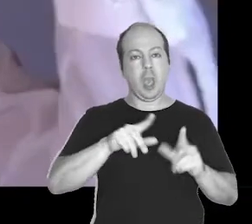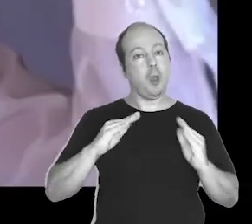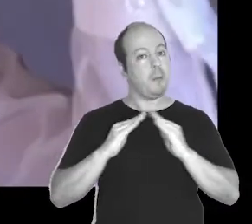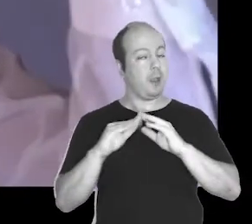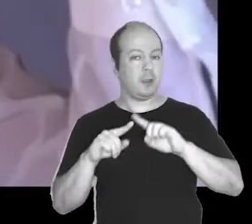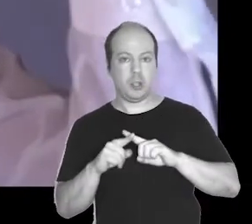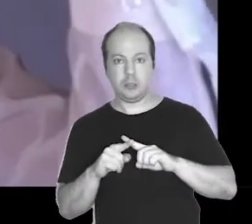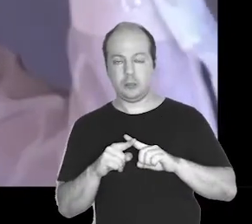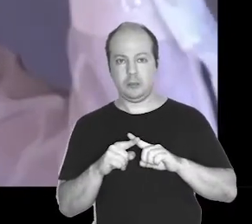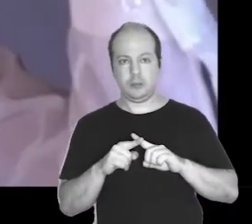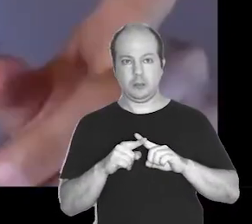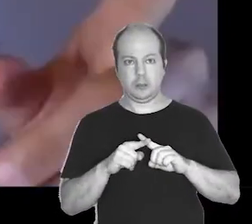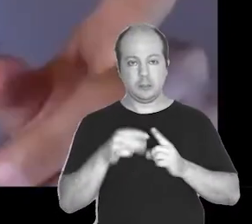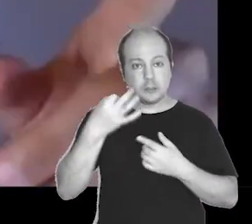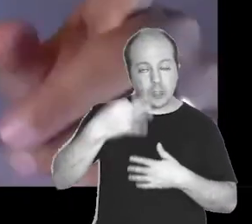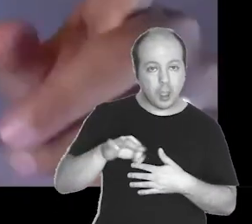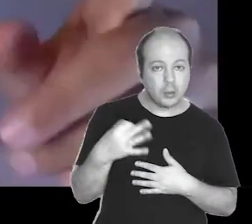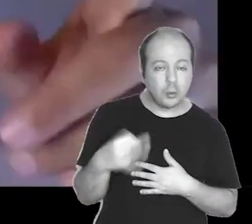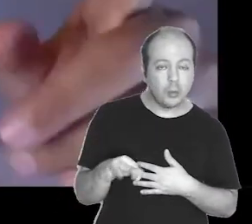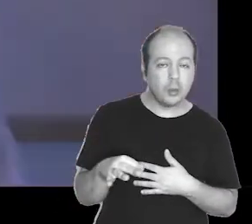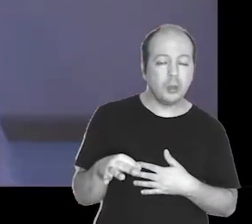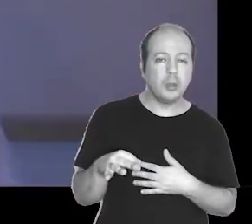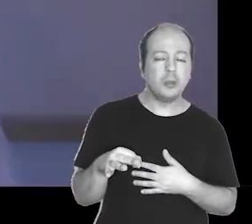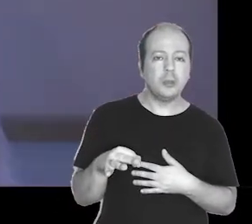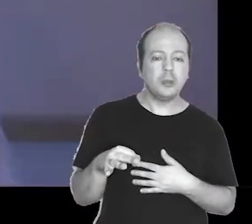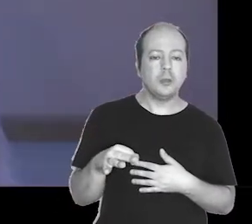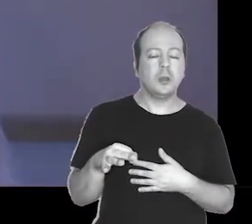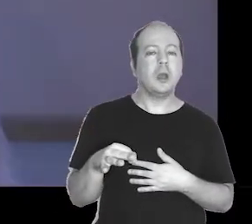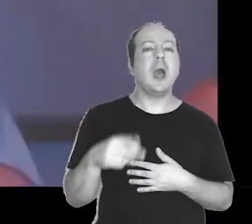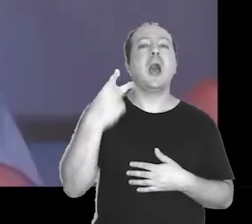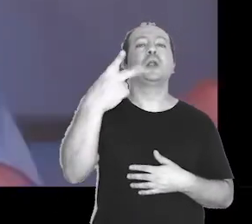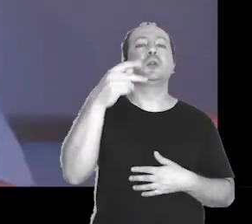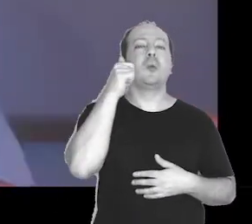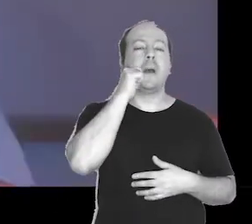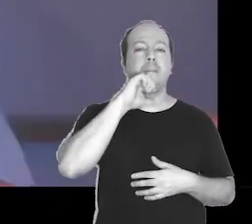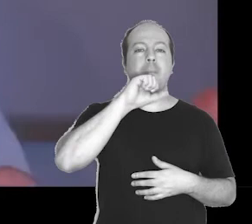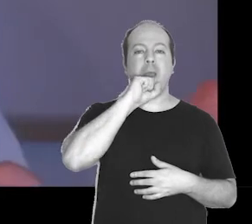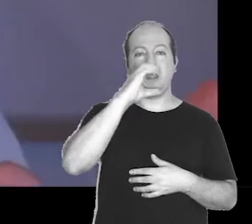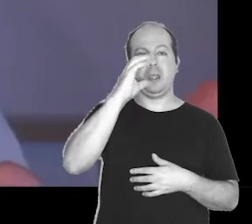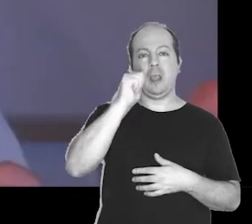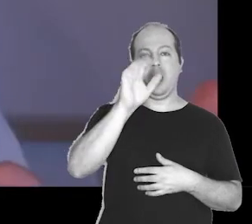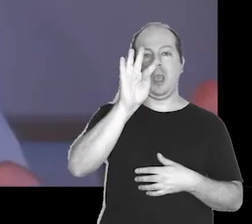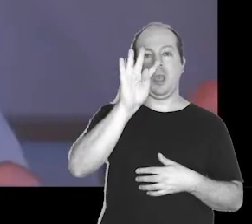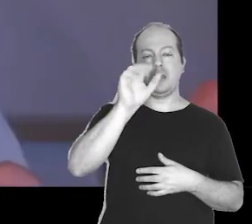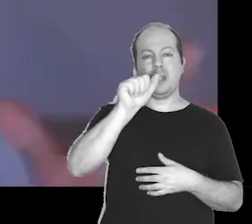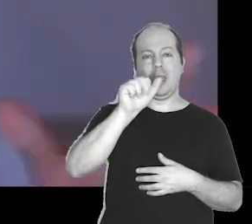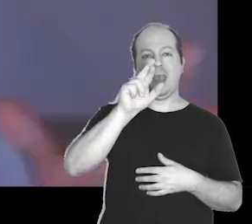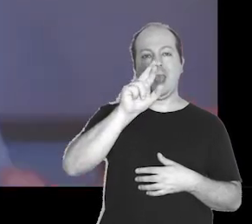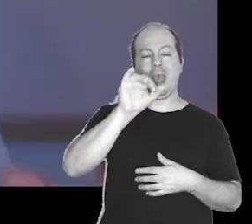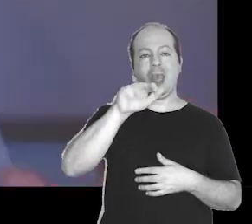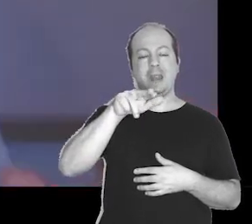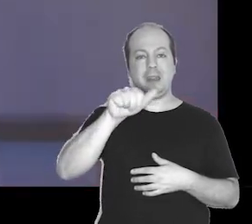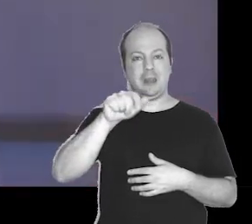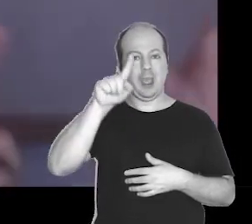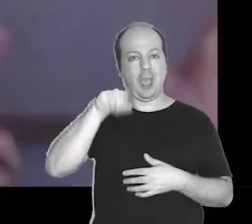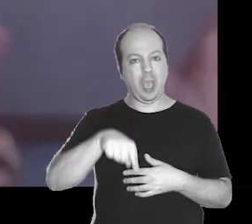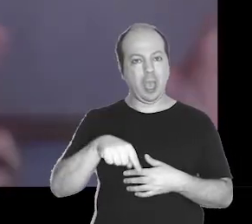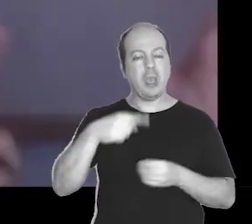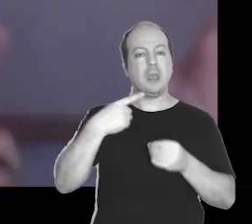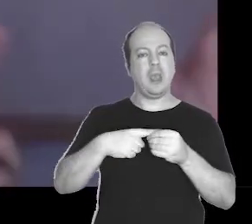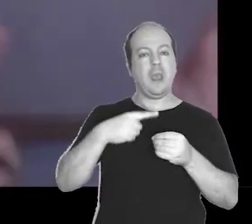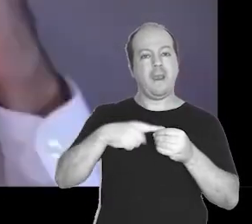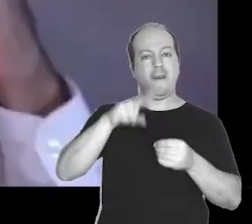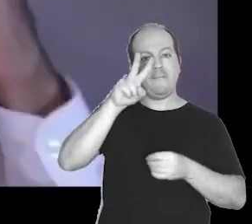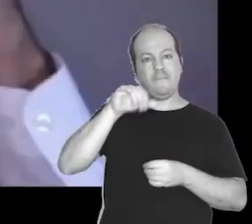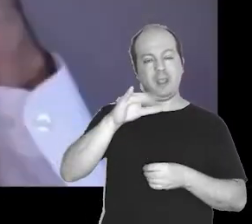igreja, confere? Sua mãe era Catarina, uma dama da cidade de Vinte, na